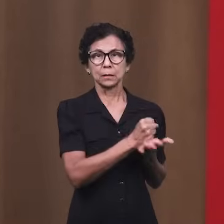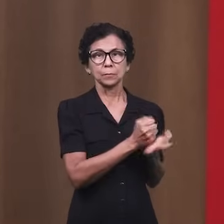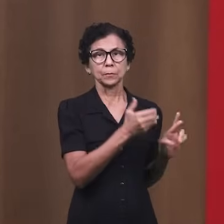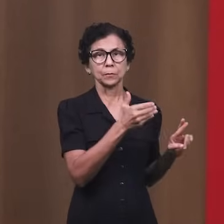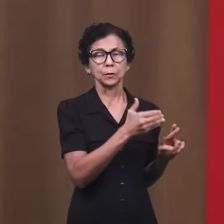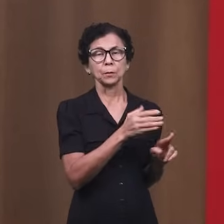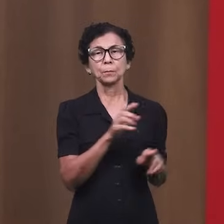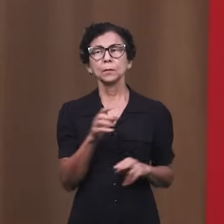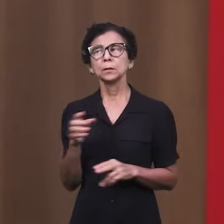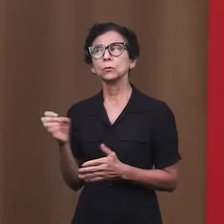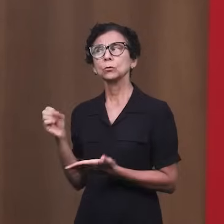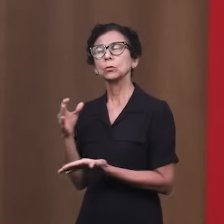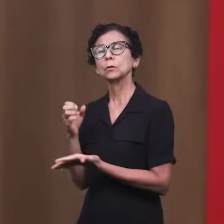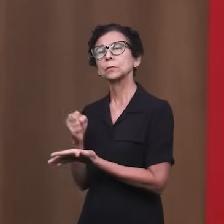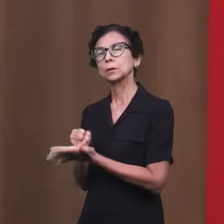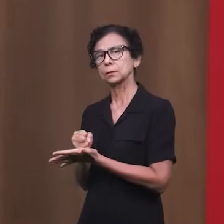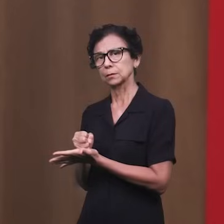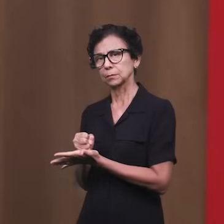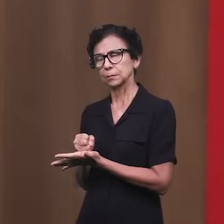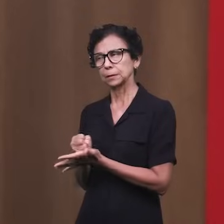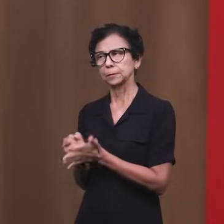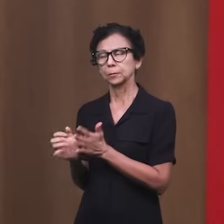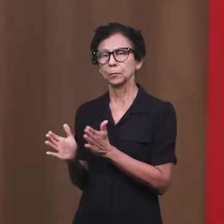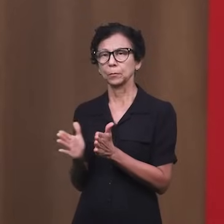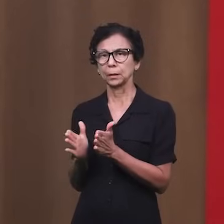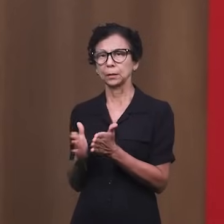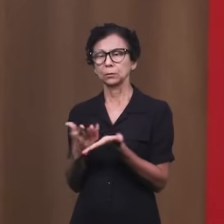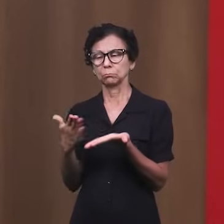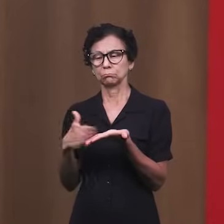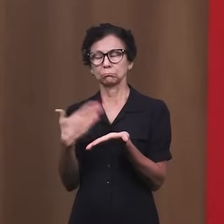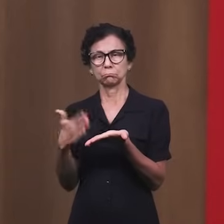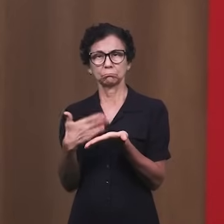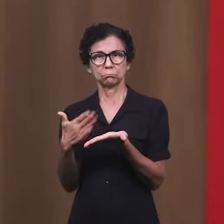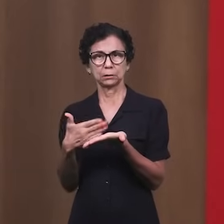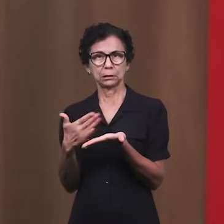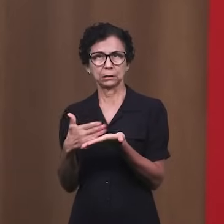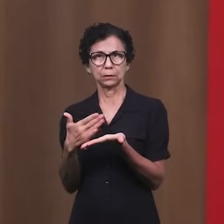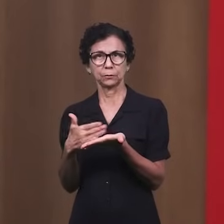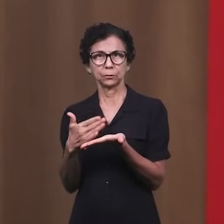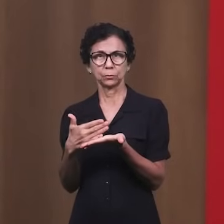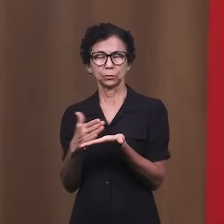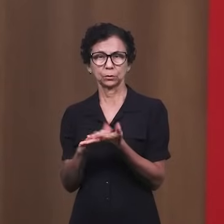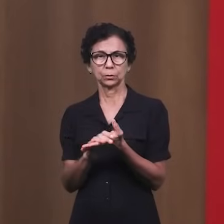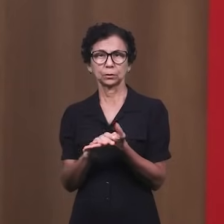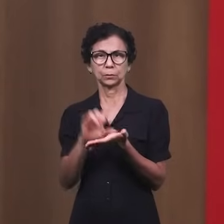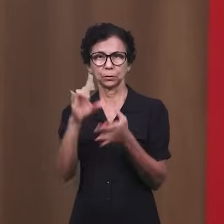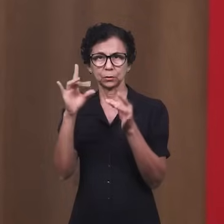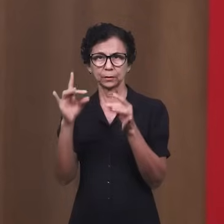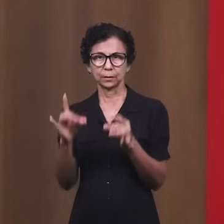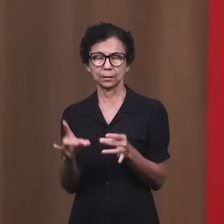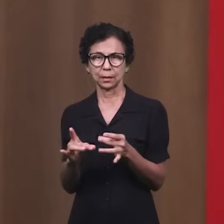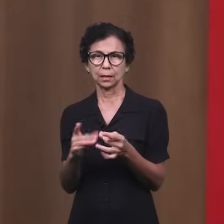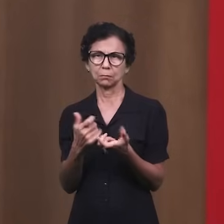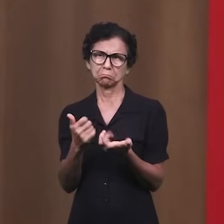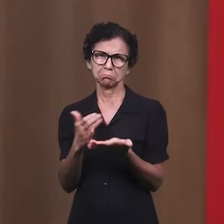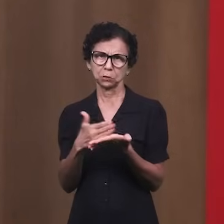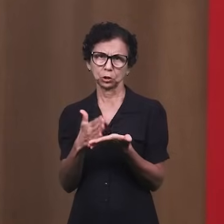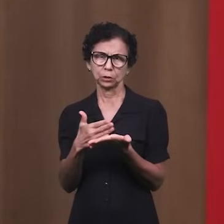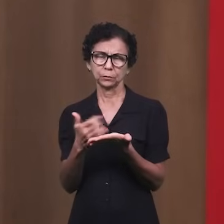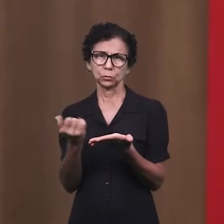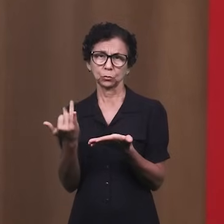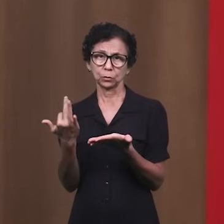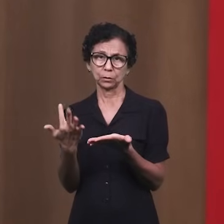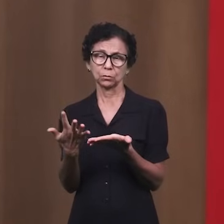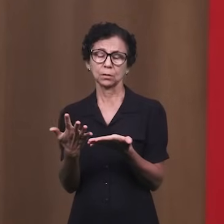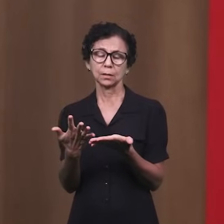o Novo Testamento já diz respeito a um conjunto de livros a gente fala livros depois a gente pode até detalhar um pouquinho mais